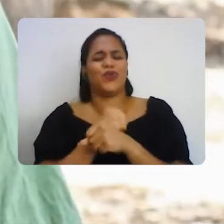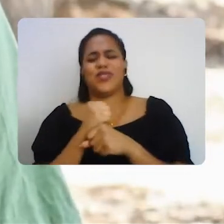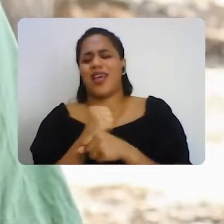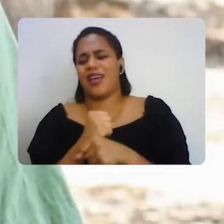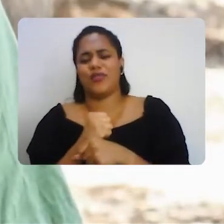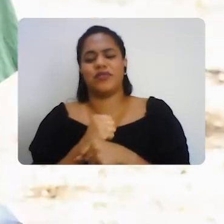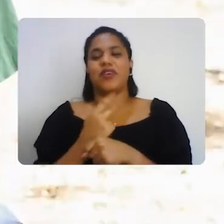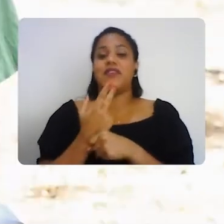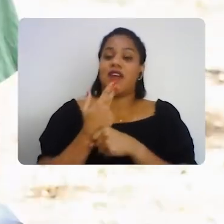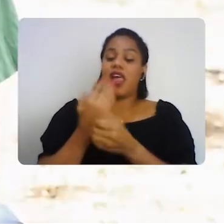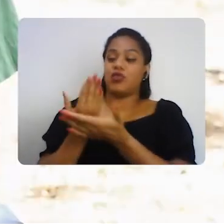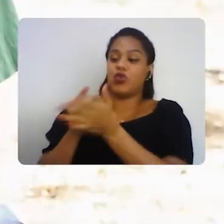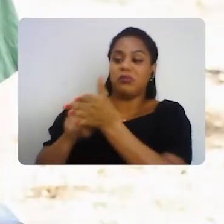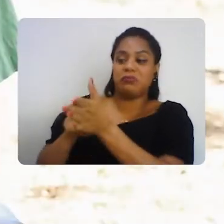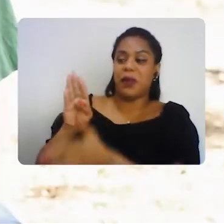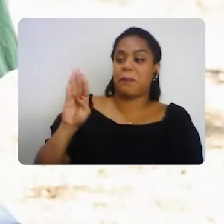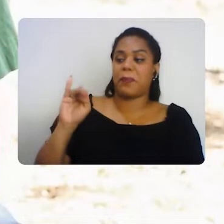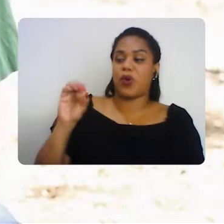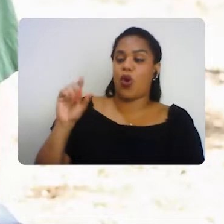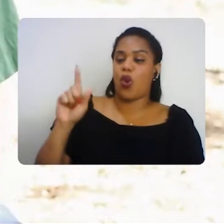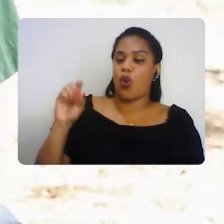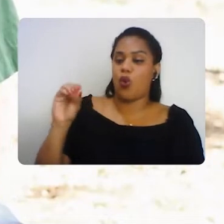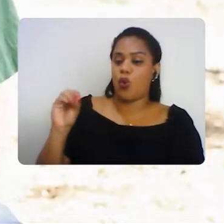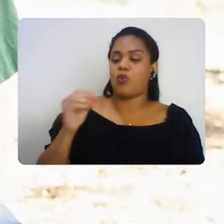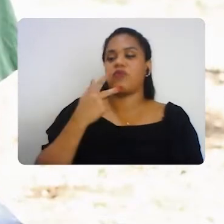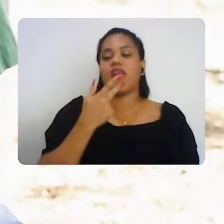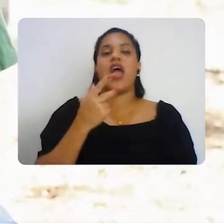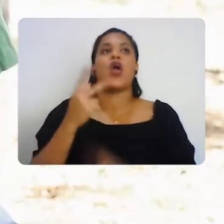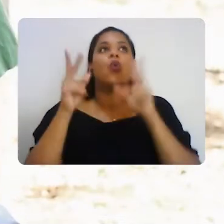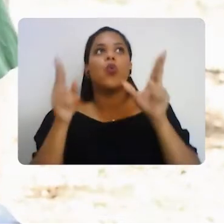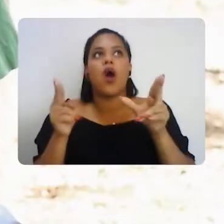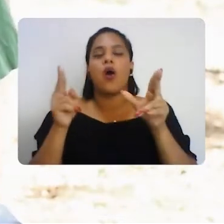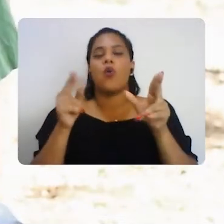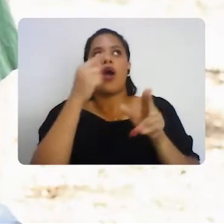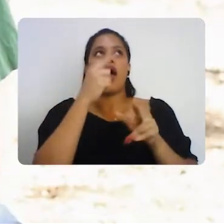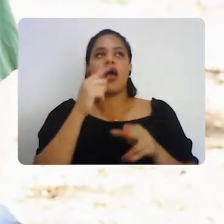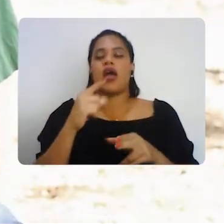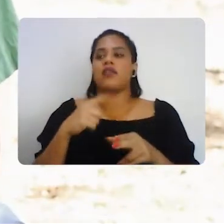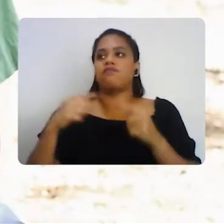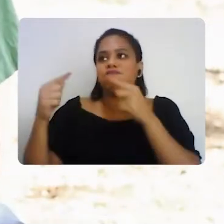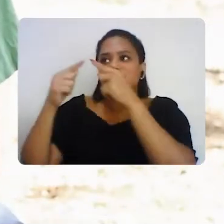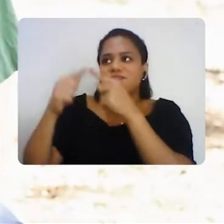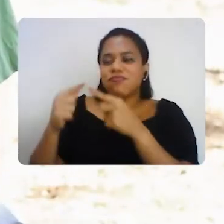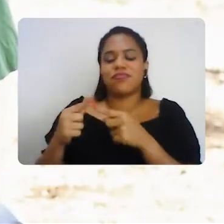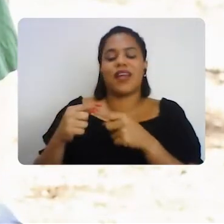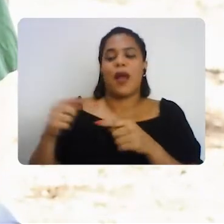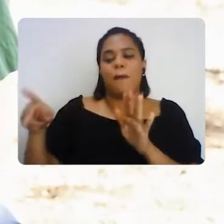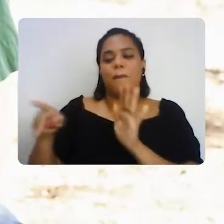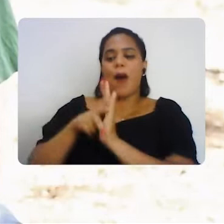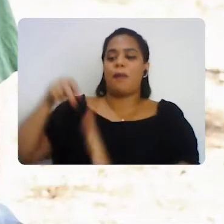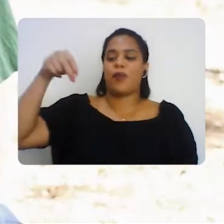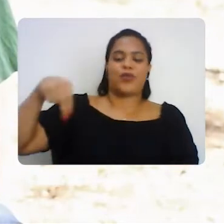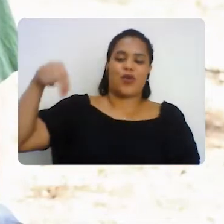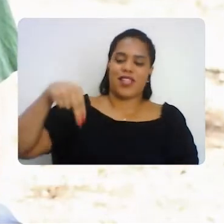os biólogos, e é uma árvore muito típica da Caatinga, assim como um buzeiro também é muito típico, que produz